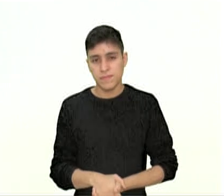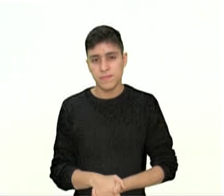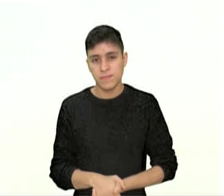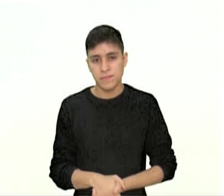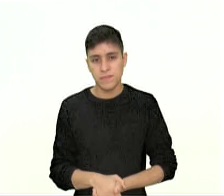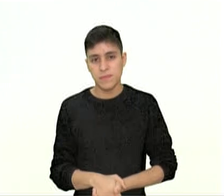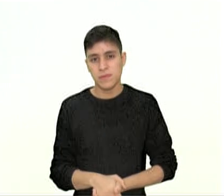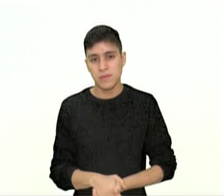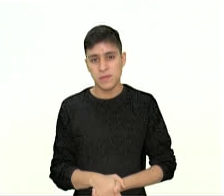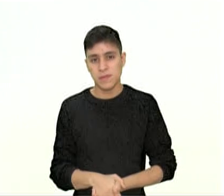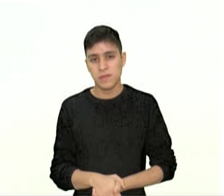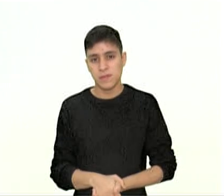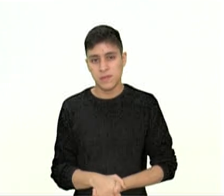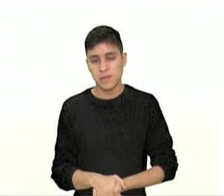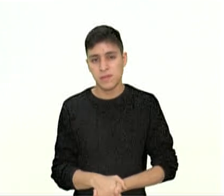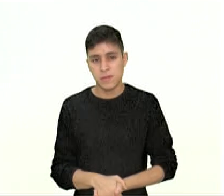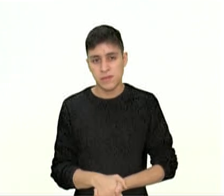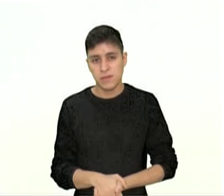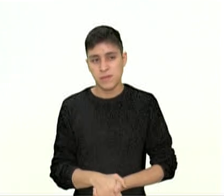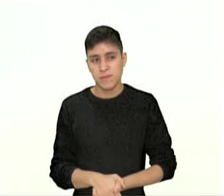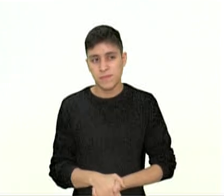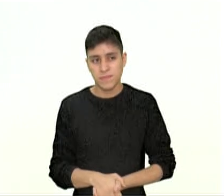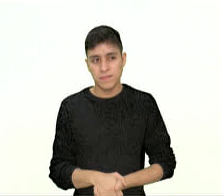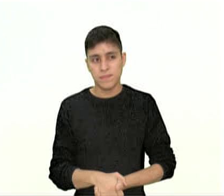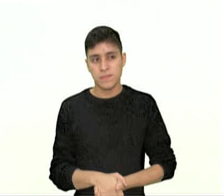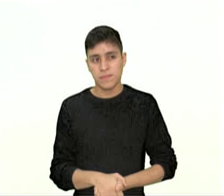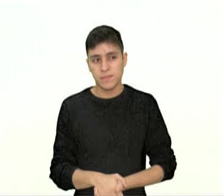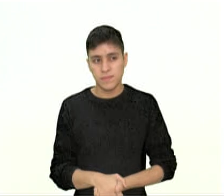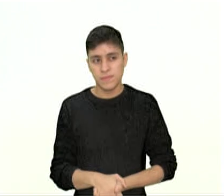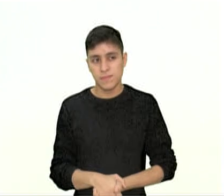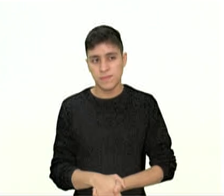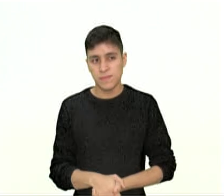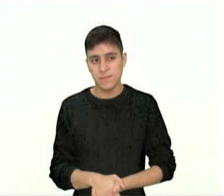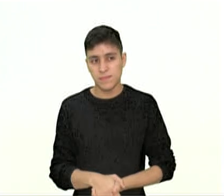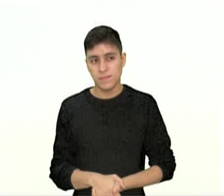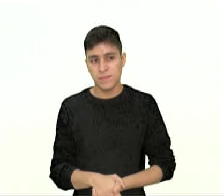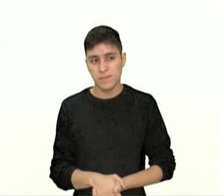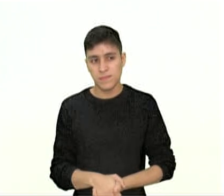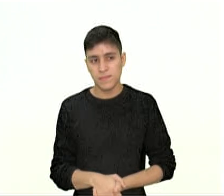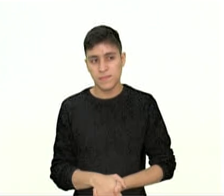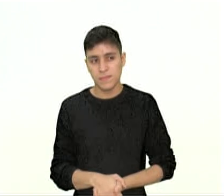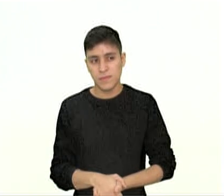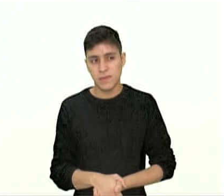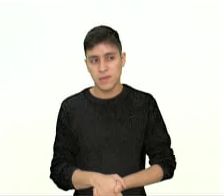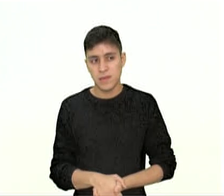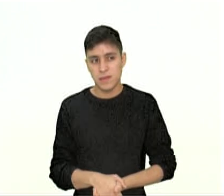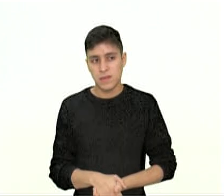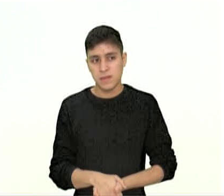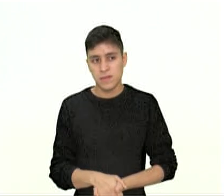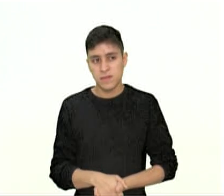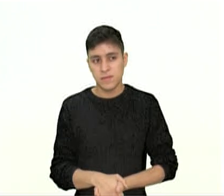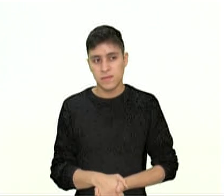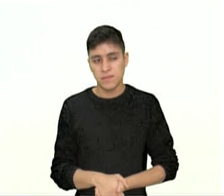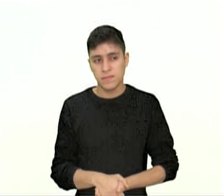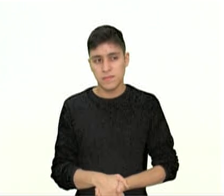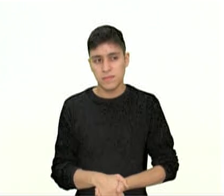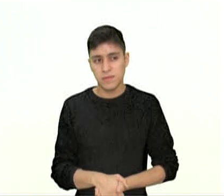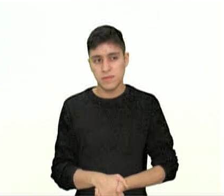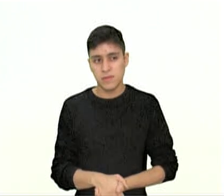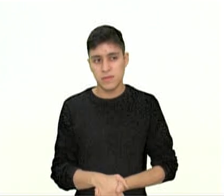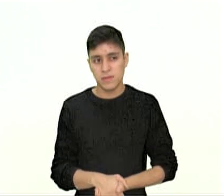serão consequências do cambio climático. La extinción de varias especies, El derretimiento